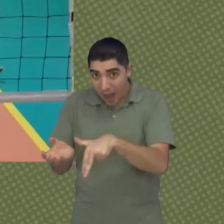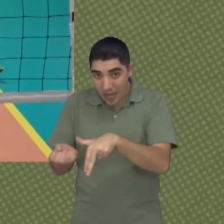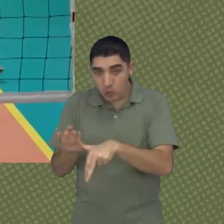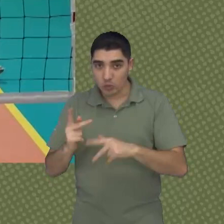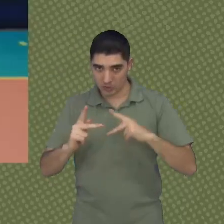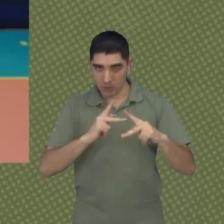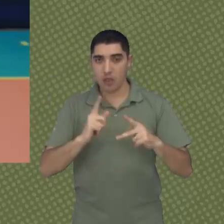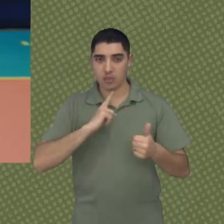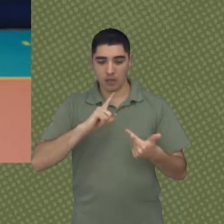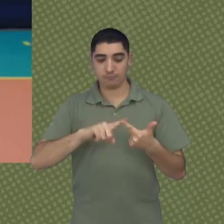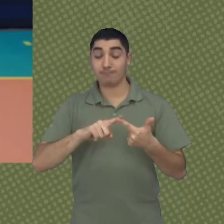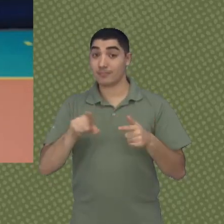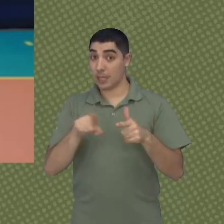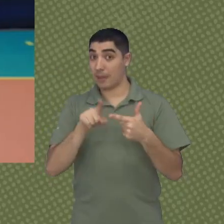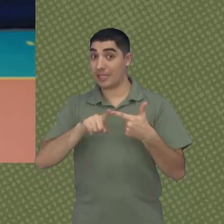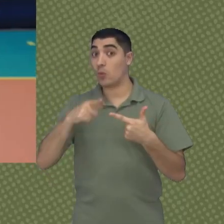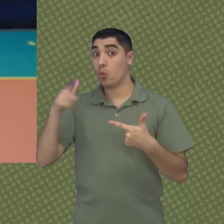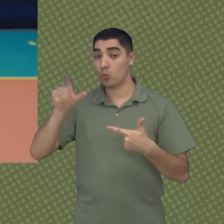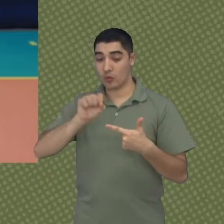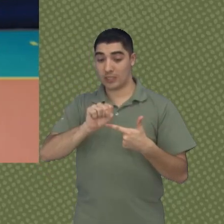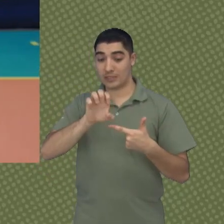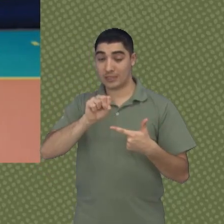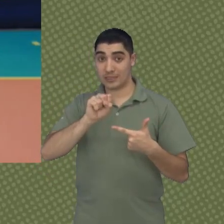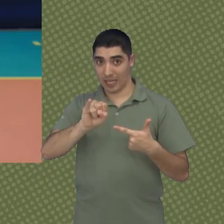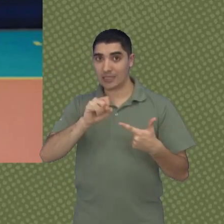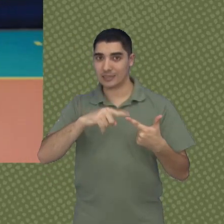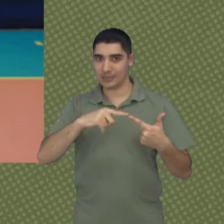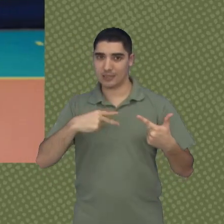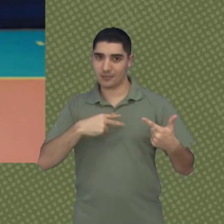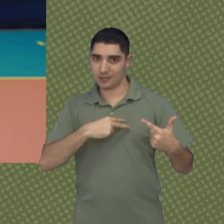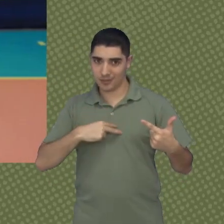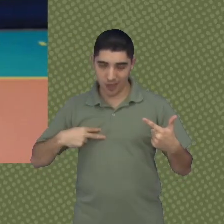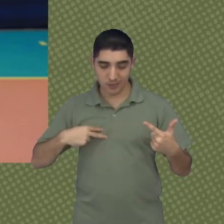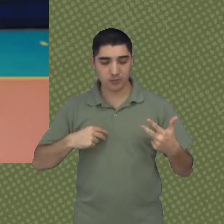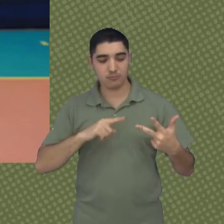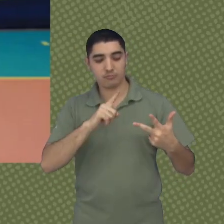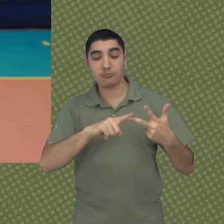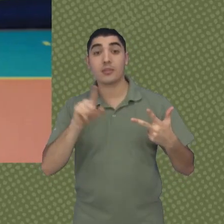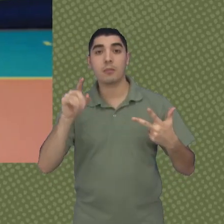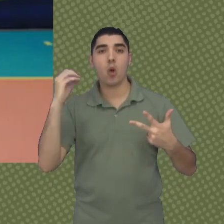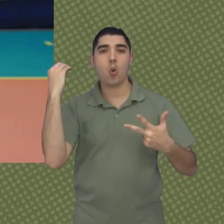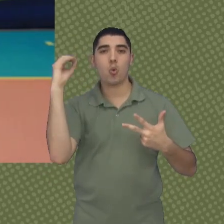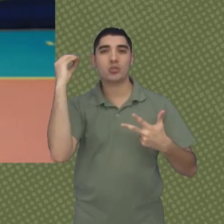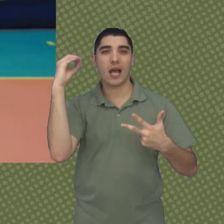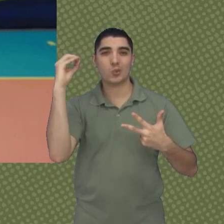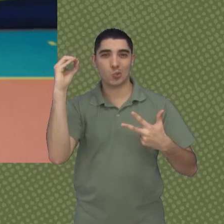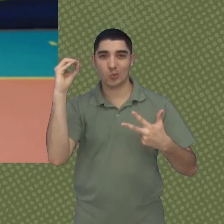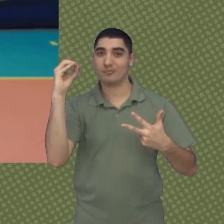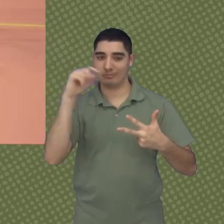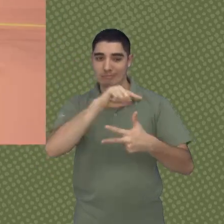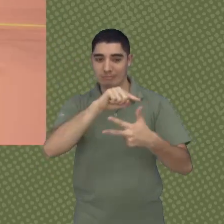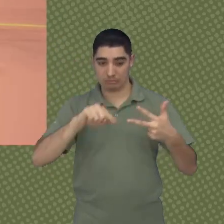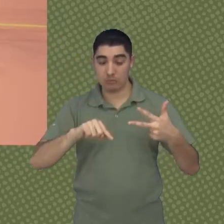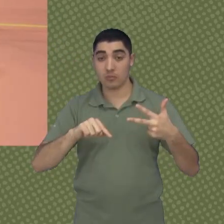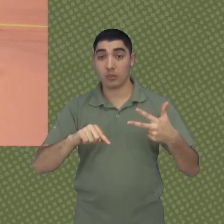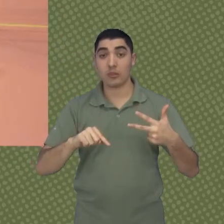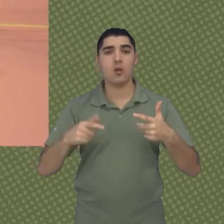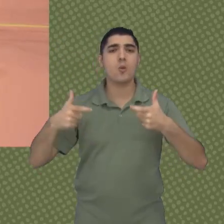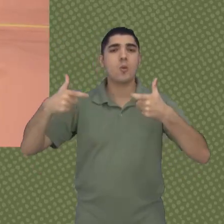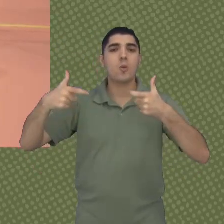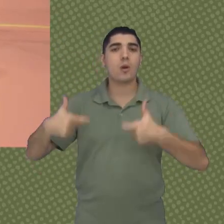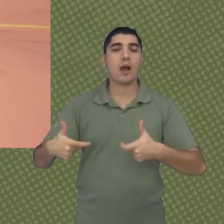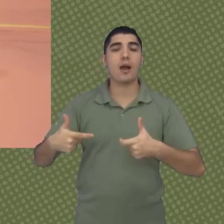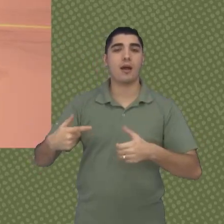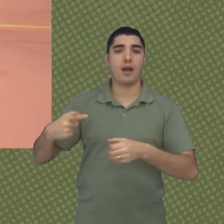como o SESI, que é uma das mais fortes do país, inclusive, e também o time de Osasco. Os jogos acontecem no ginásio Cidade Jardim